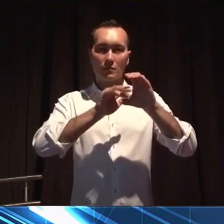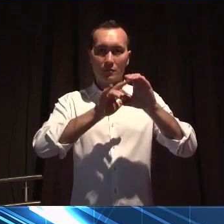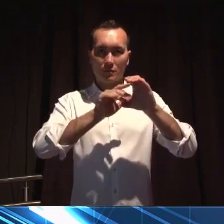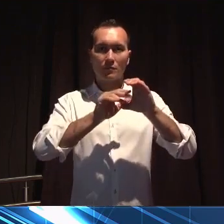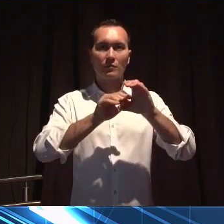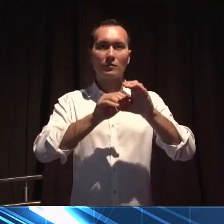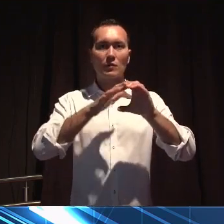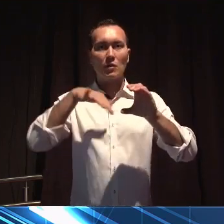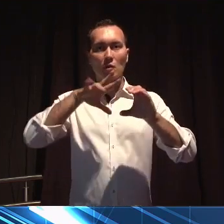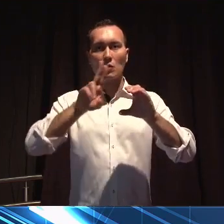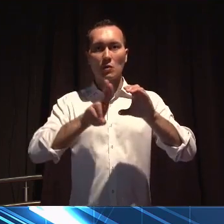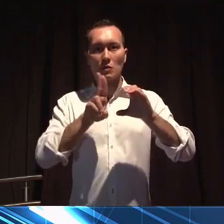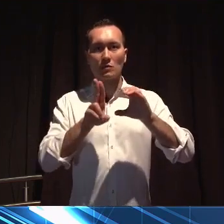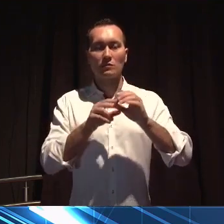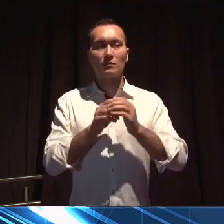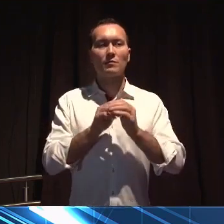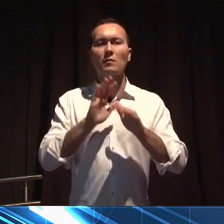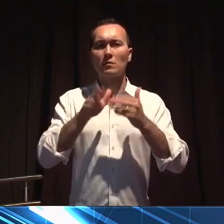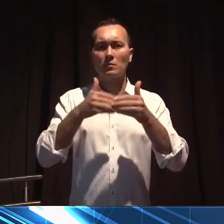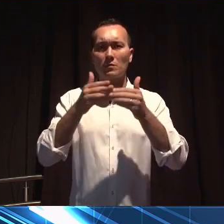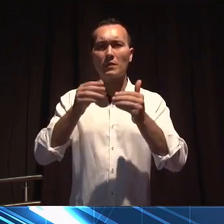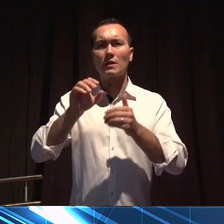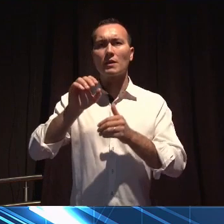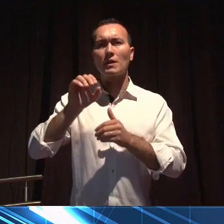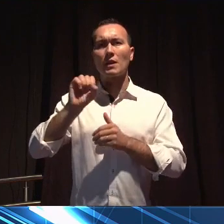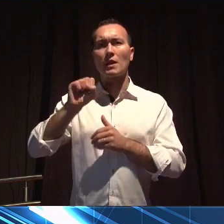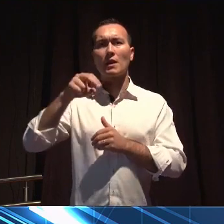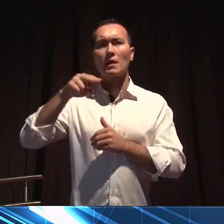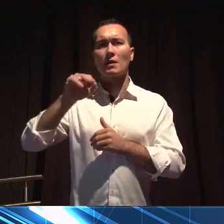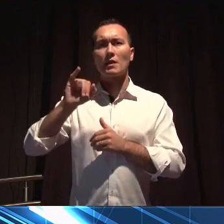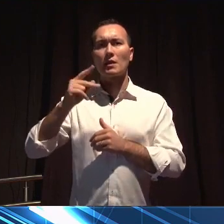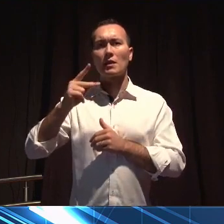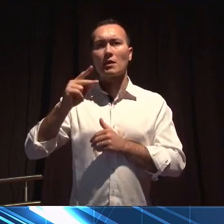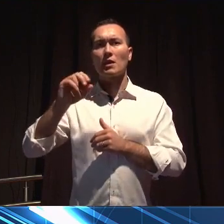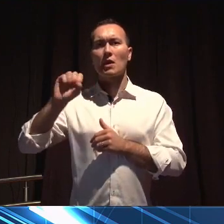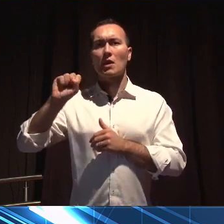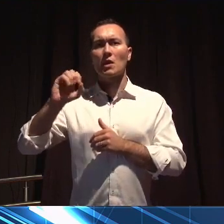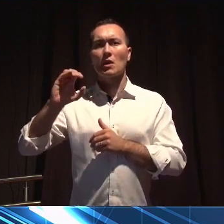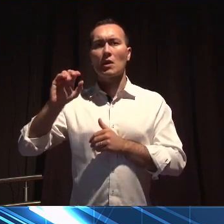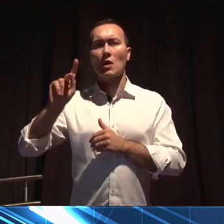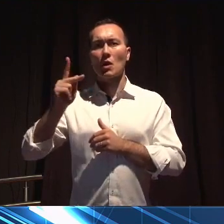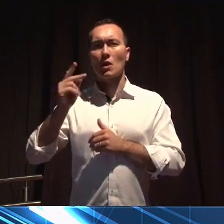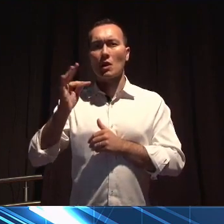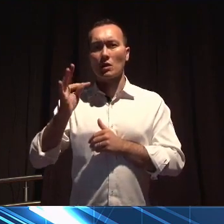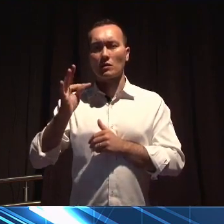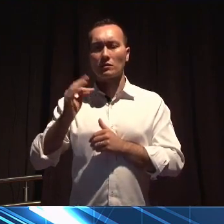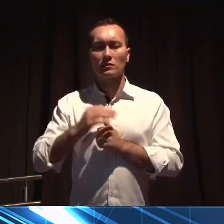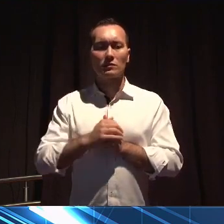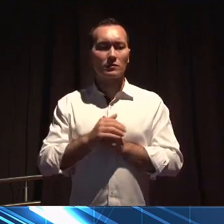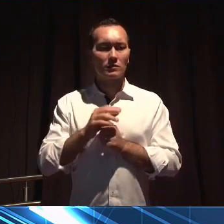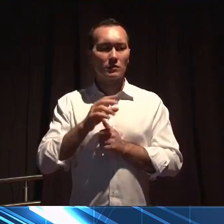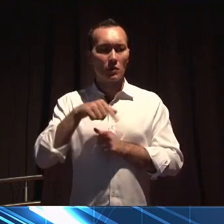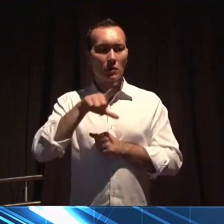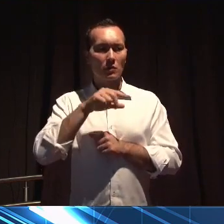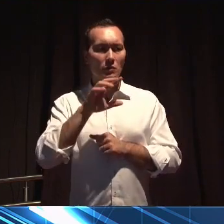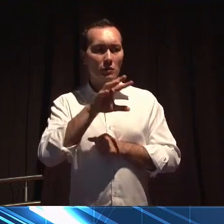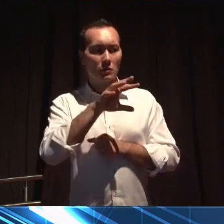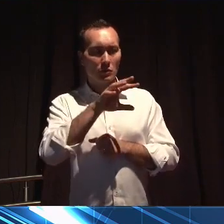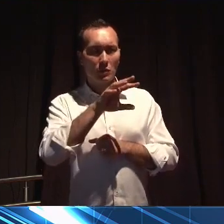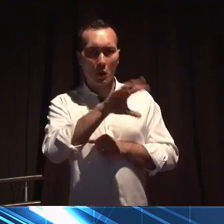snapshot dele, eu vou falar um pouco mais de snapshot, mas porque a gente roda numa infraestrutura de serverless e